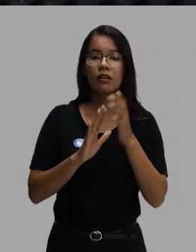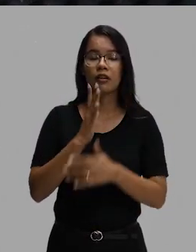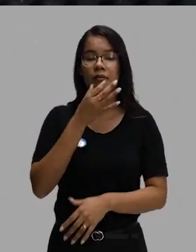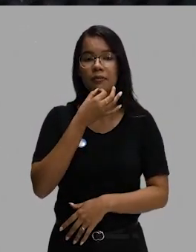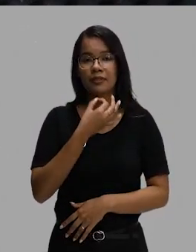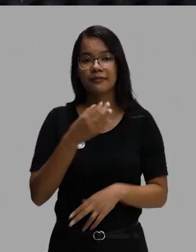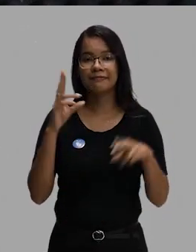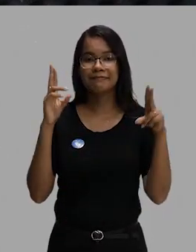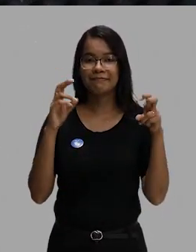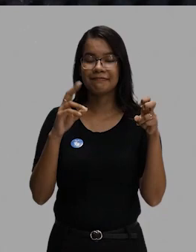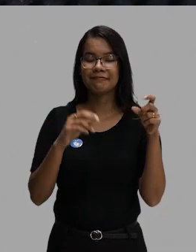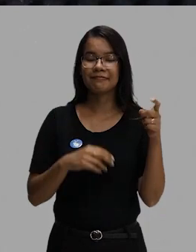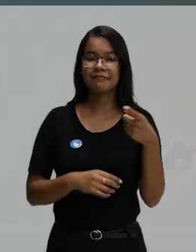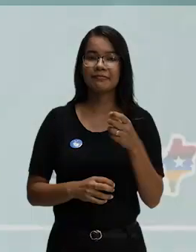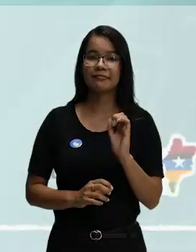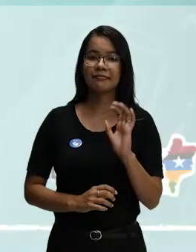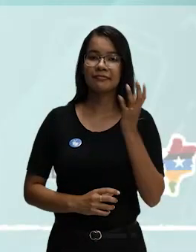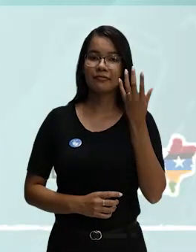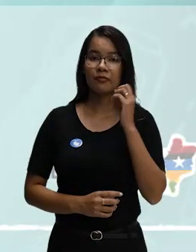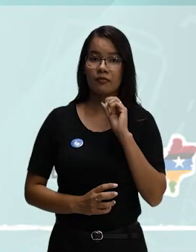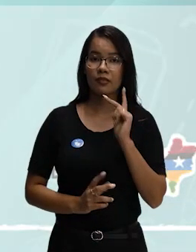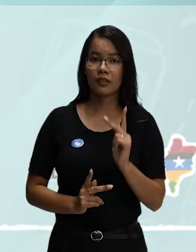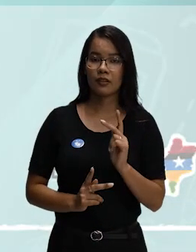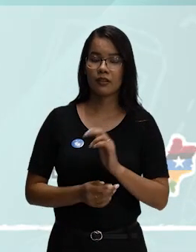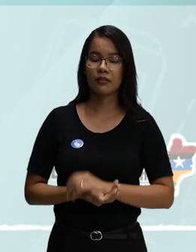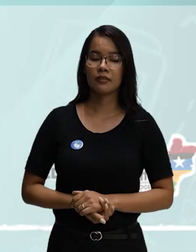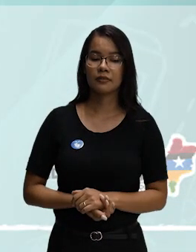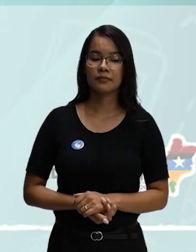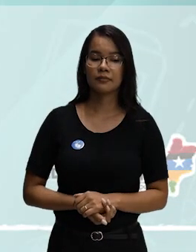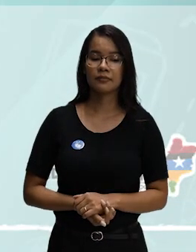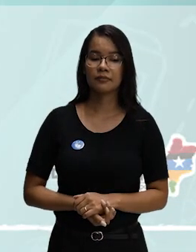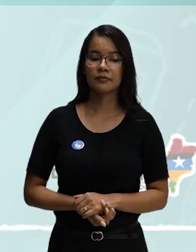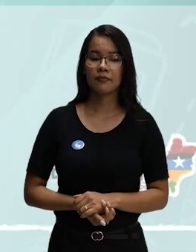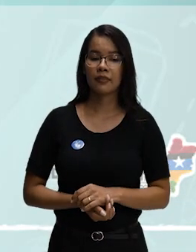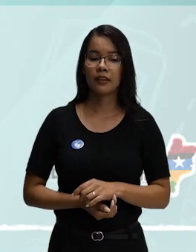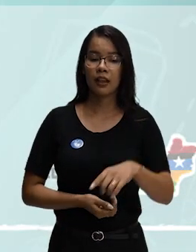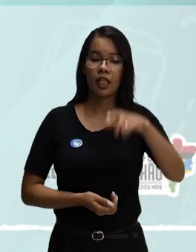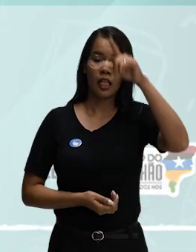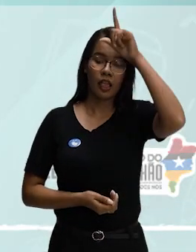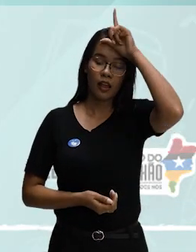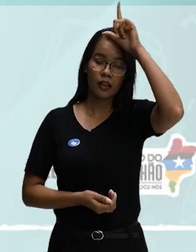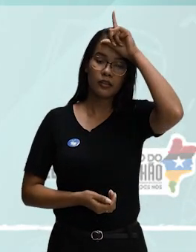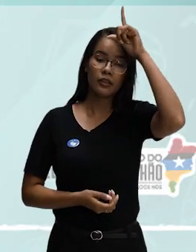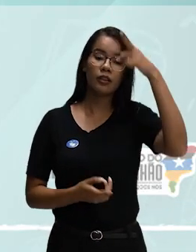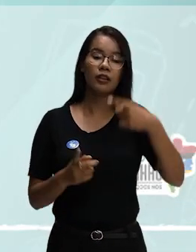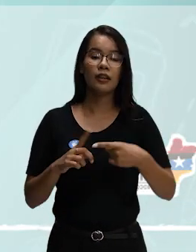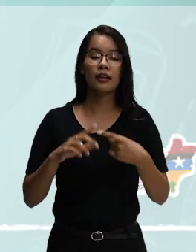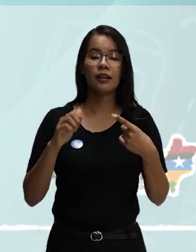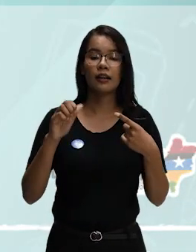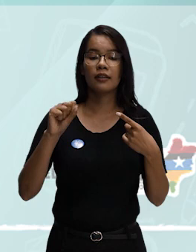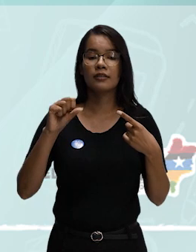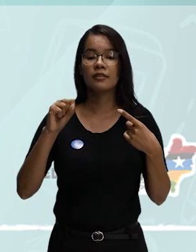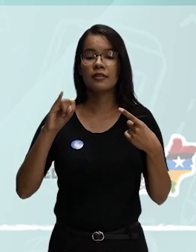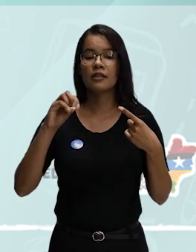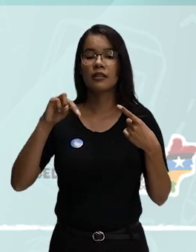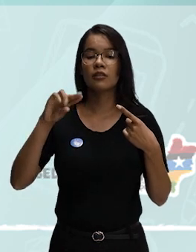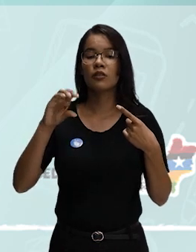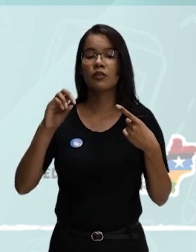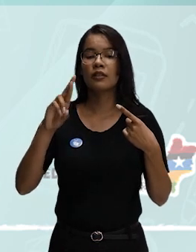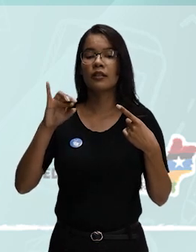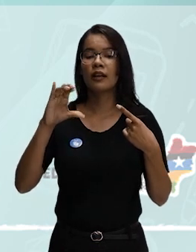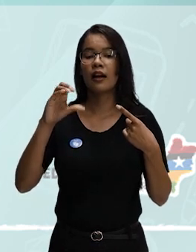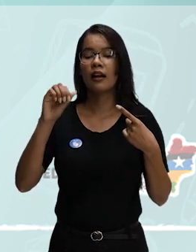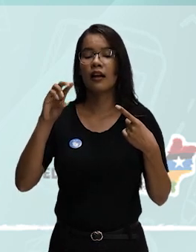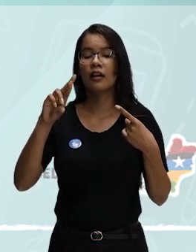a respeito disso que estava acontecendo, certo? Liderado por Cassiano Ricardo, Menotti Del